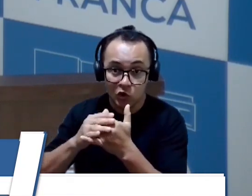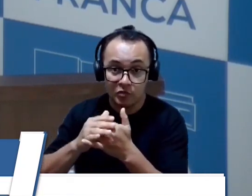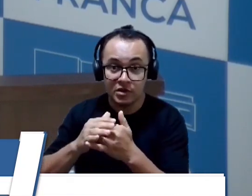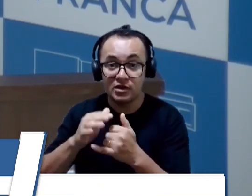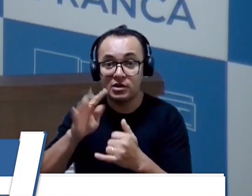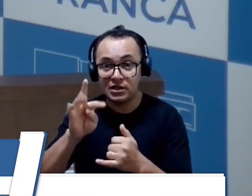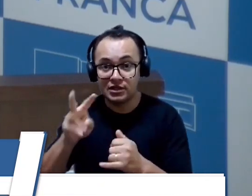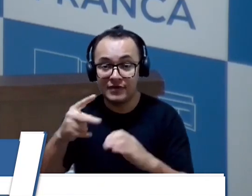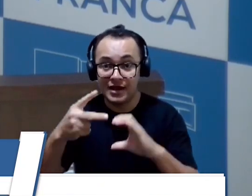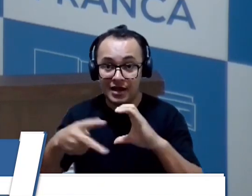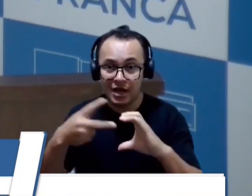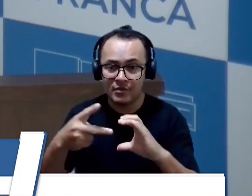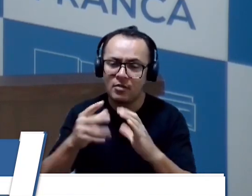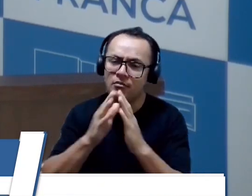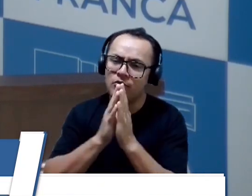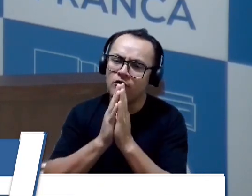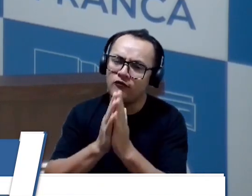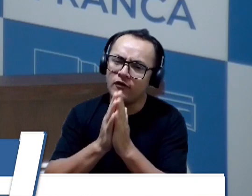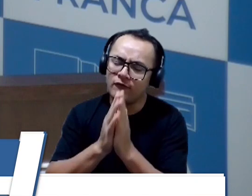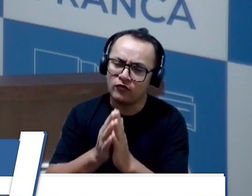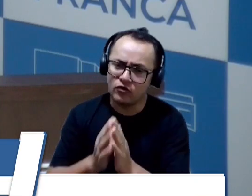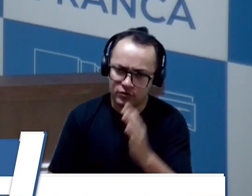entenda o seguinte,